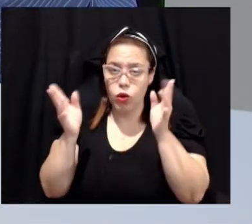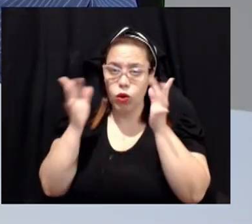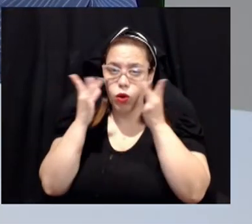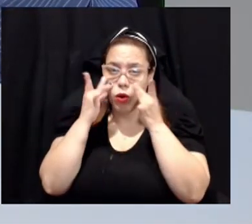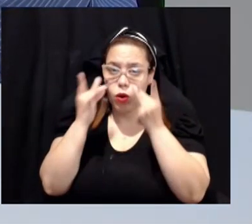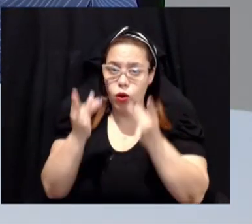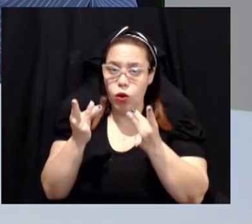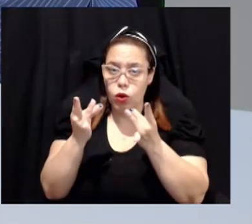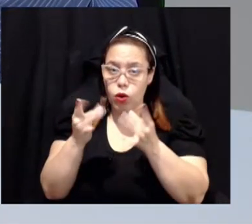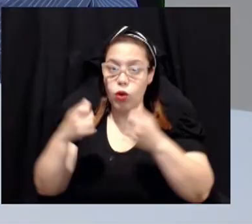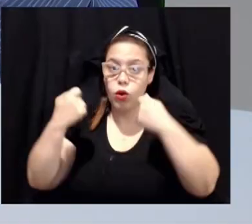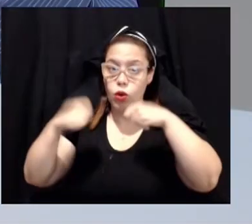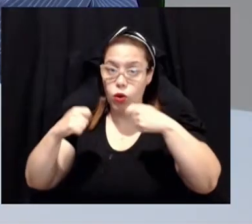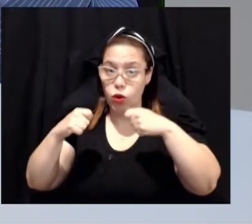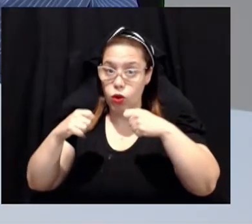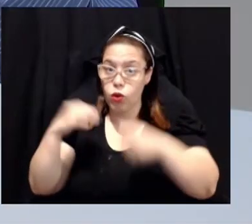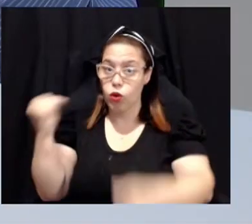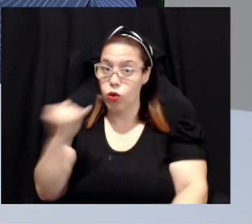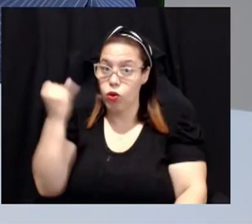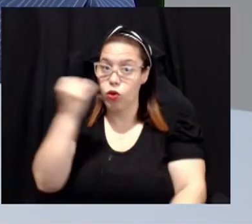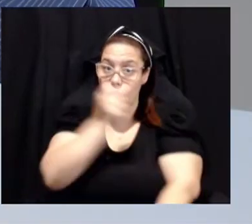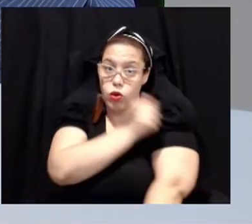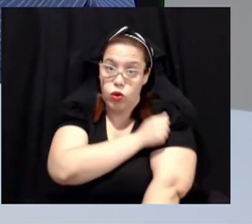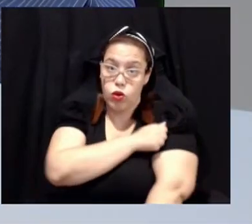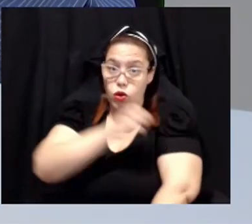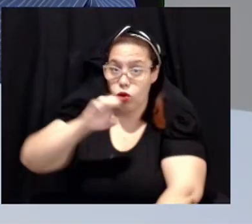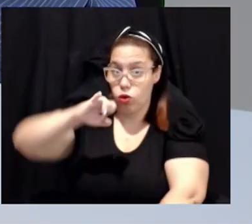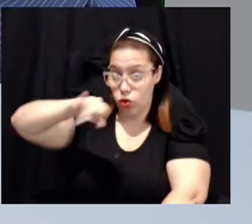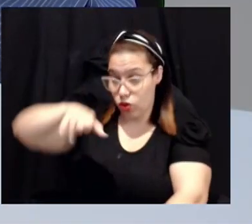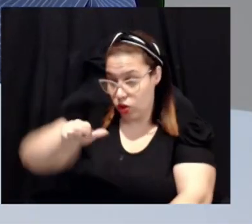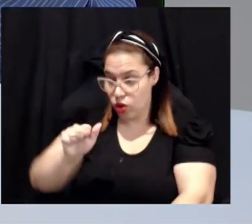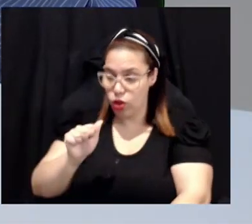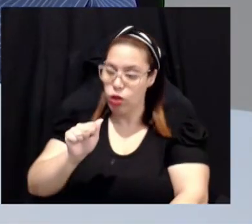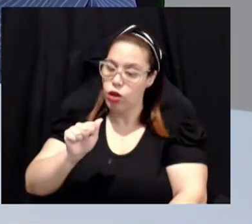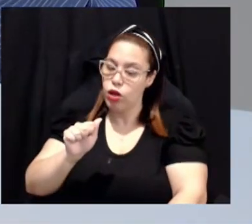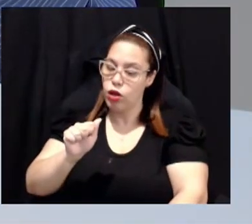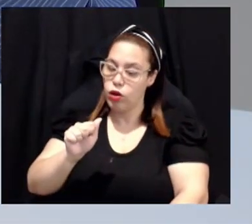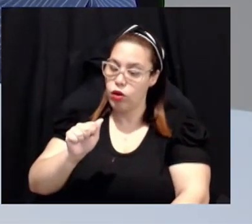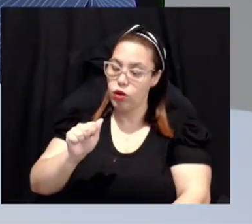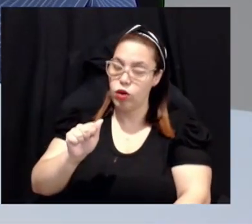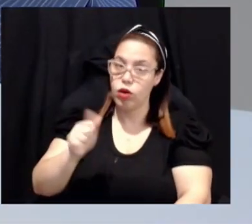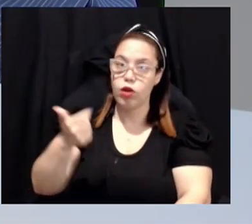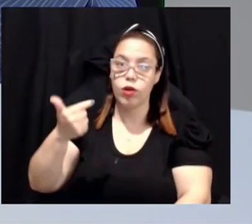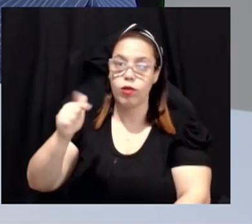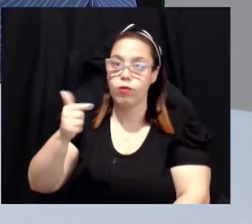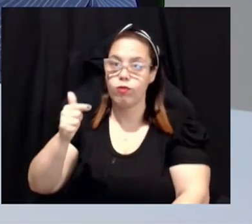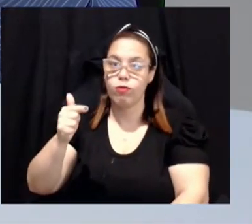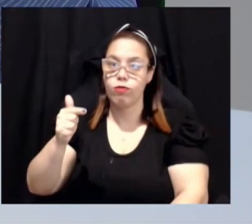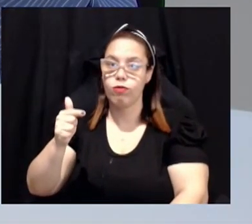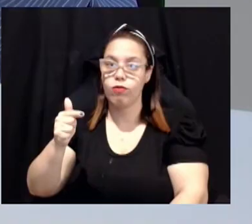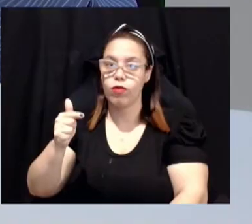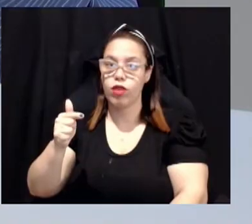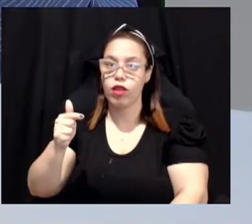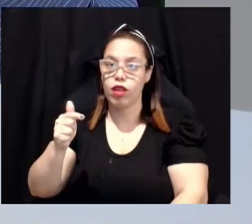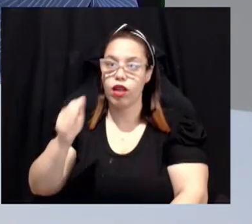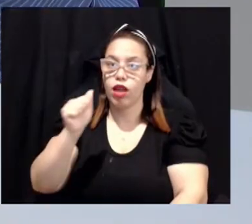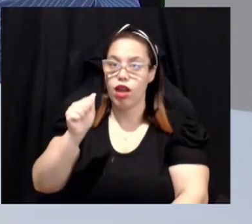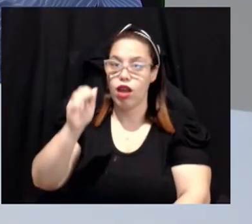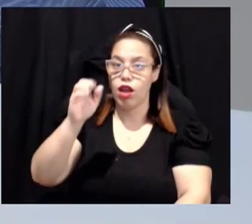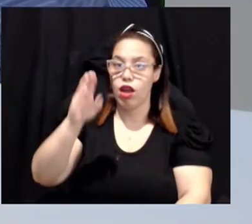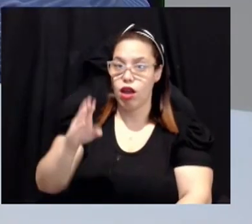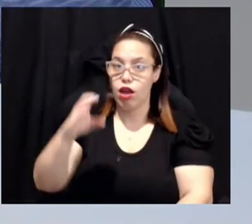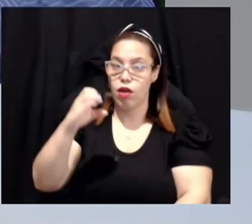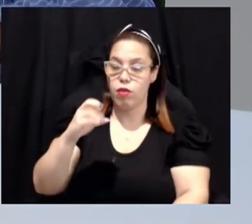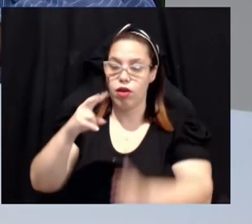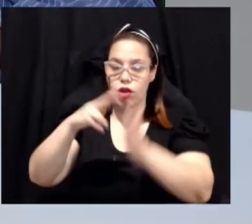necessário ressaltar que o aluno da EJA não deve ser alfabetizado apenas, ou seja, que